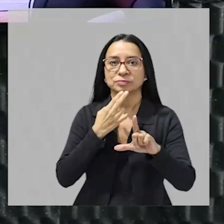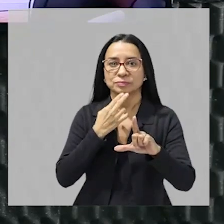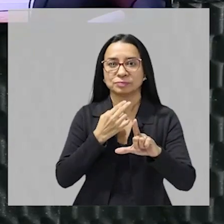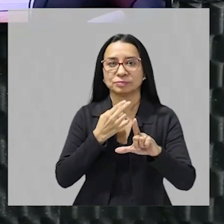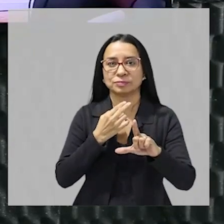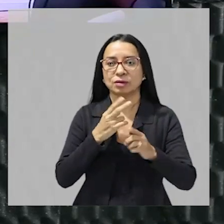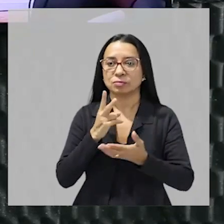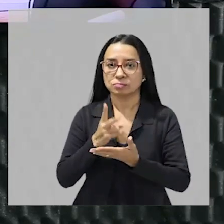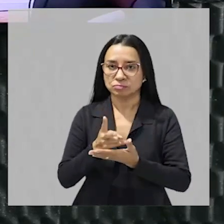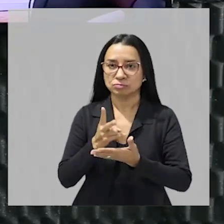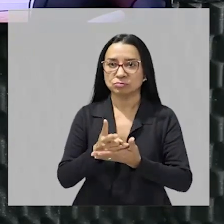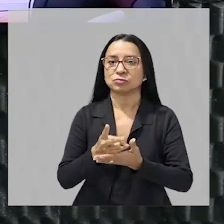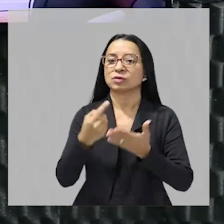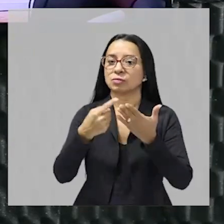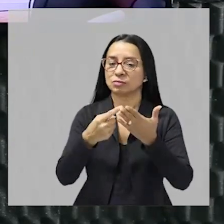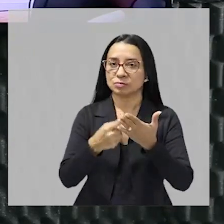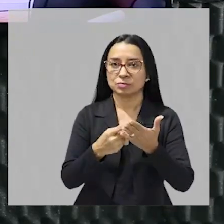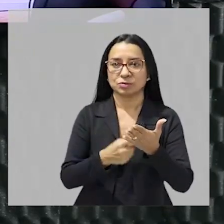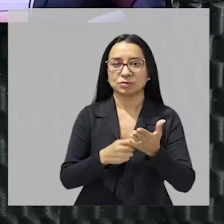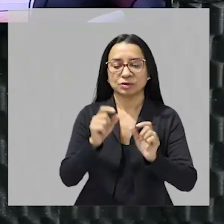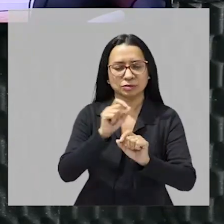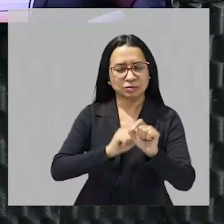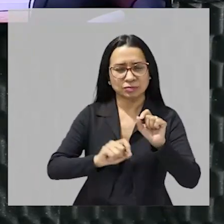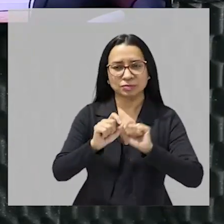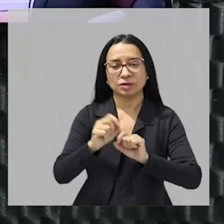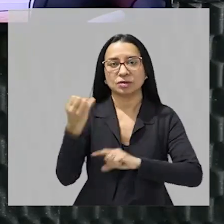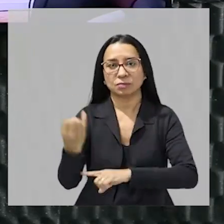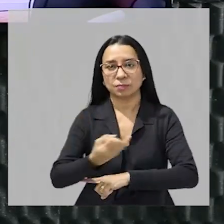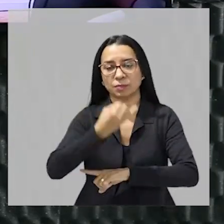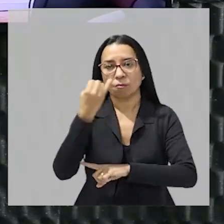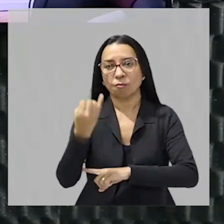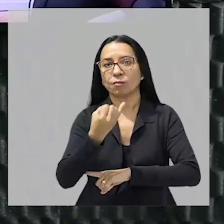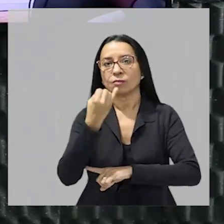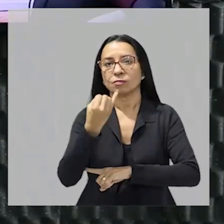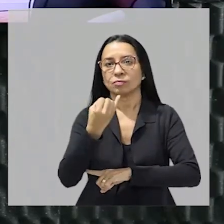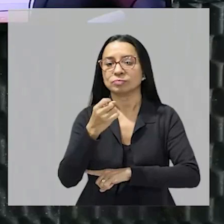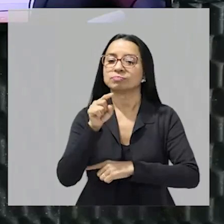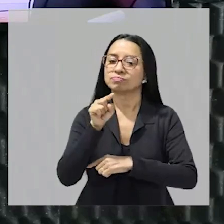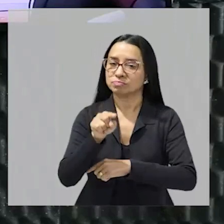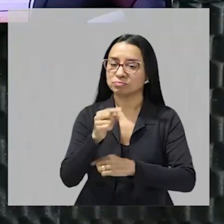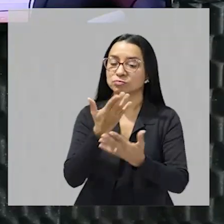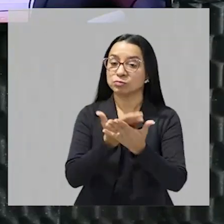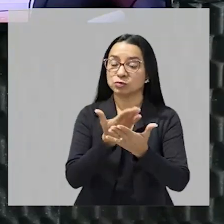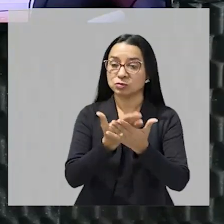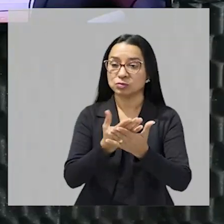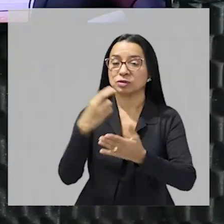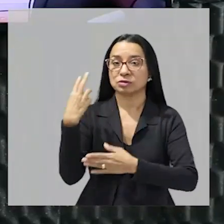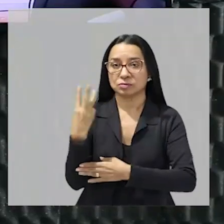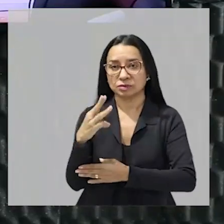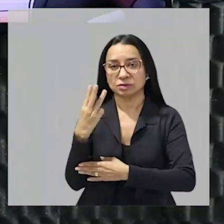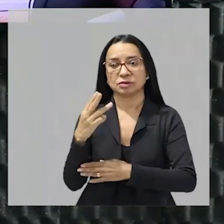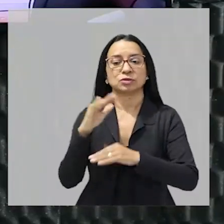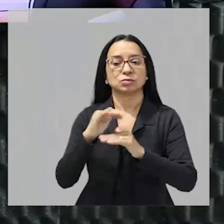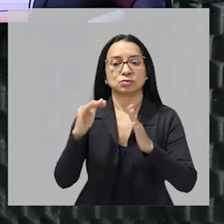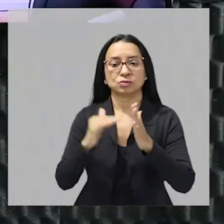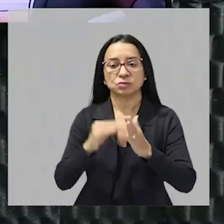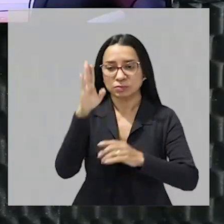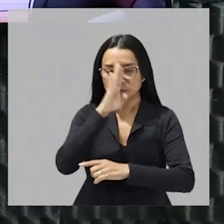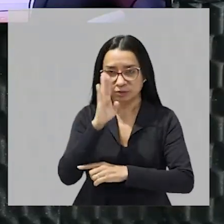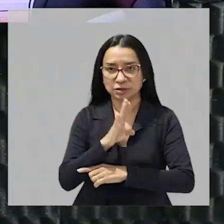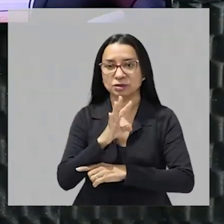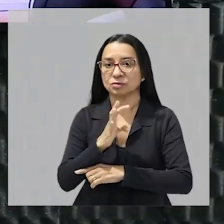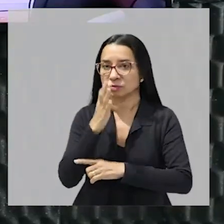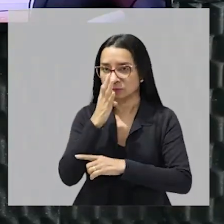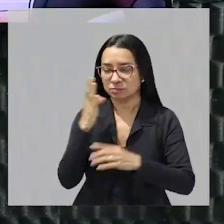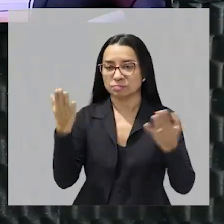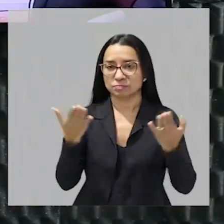para dar continuidade a esse projeto que é sensacional. Para ti, estudante marense, para ti, estudante de todo o Brasil que está nos